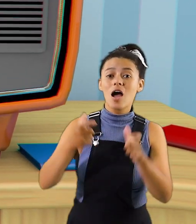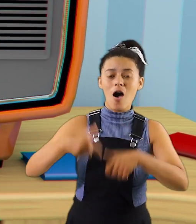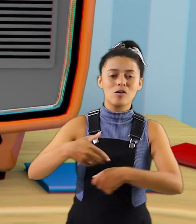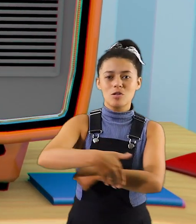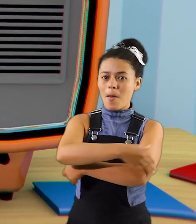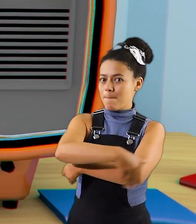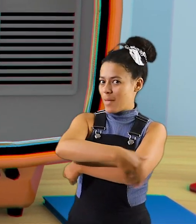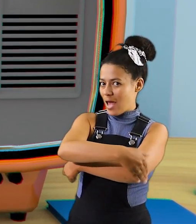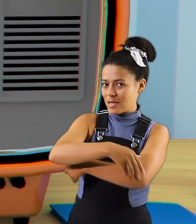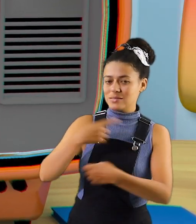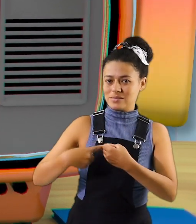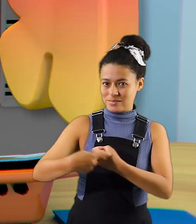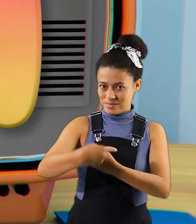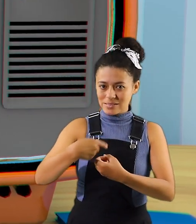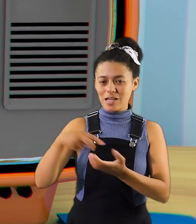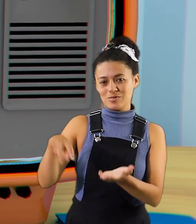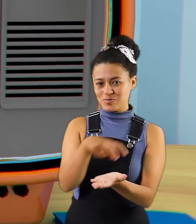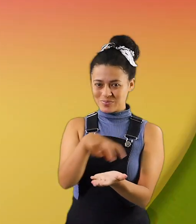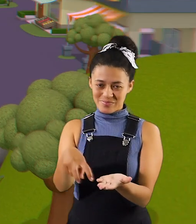Praça Central de Roller Peps.